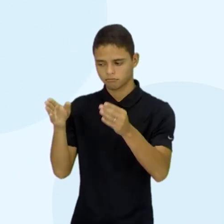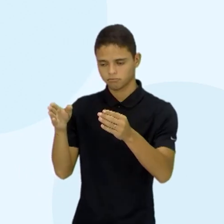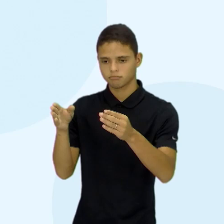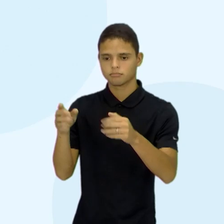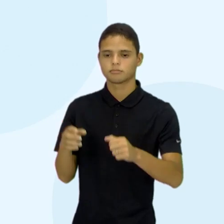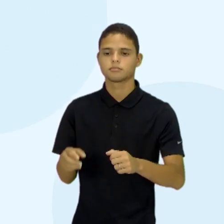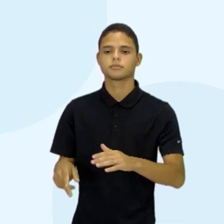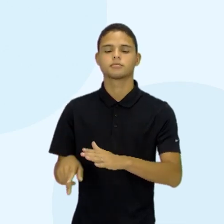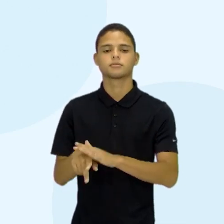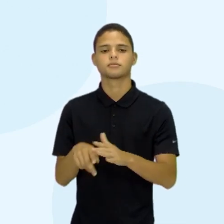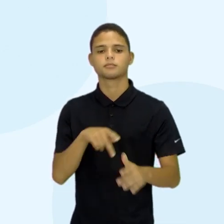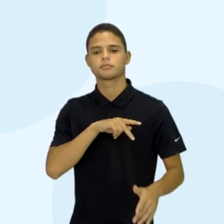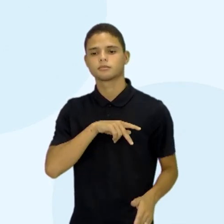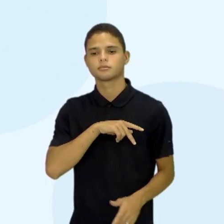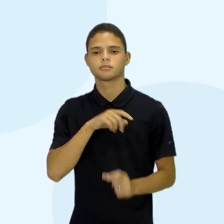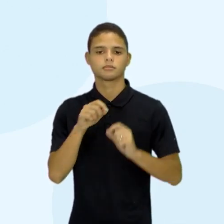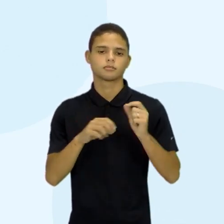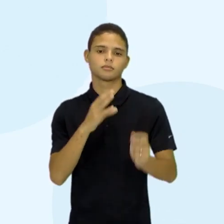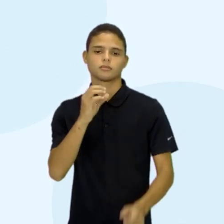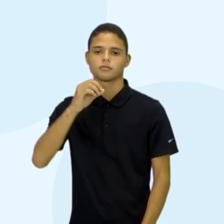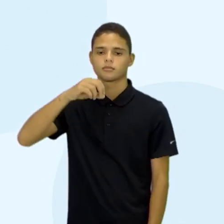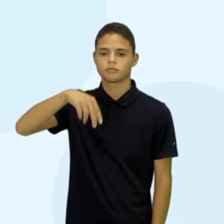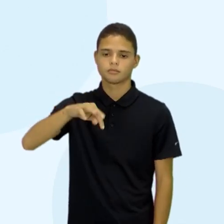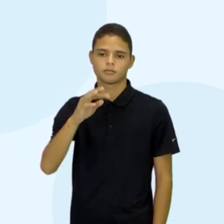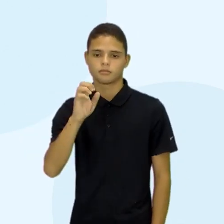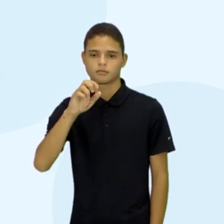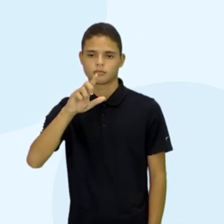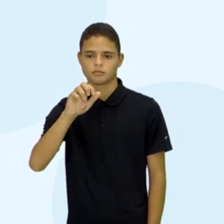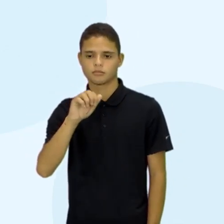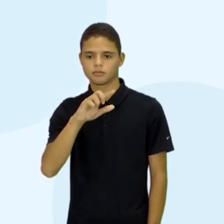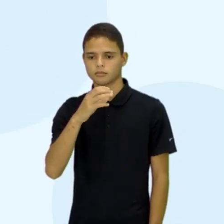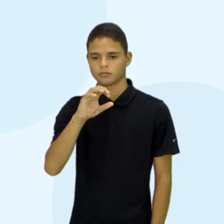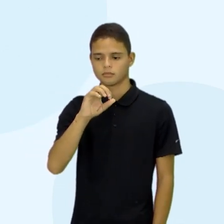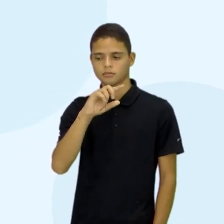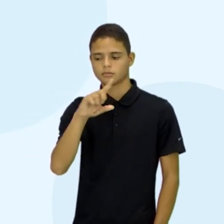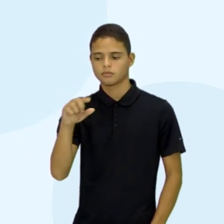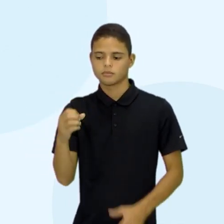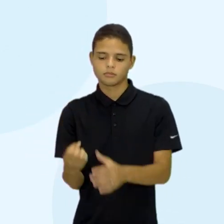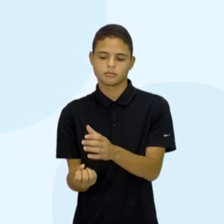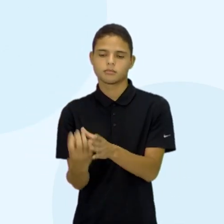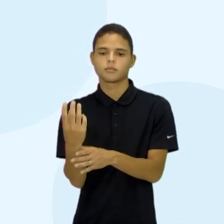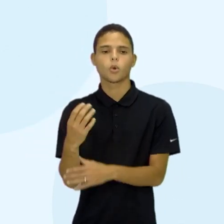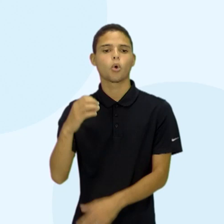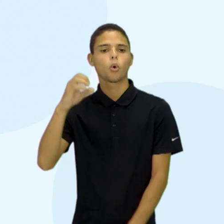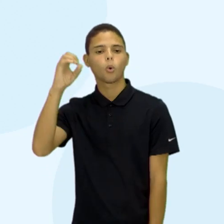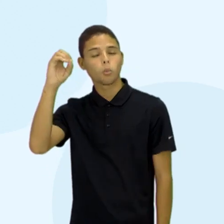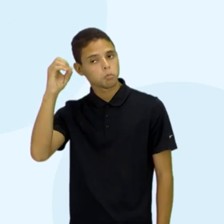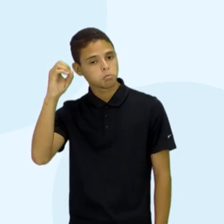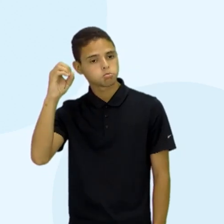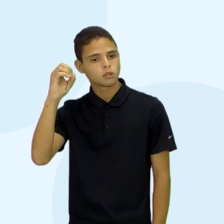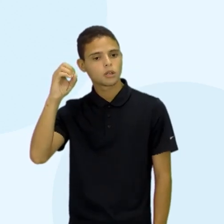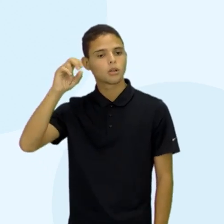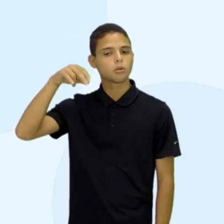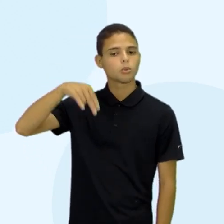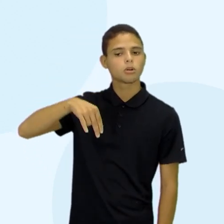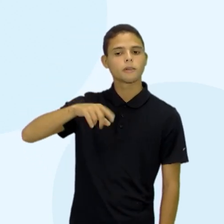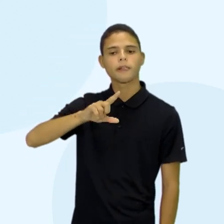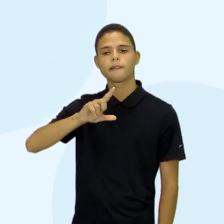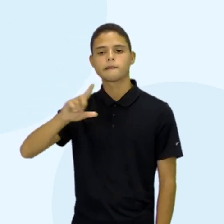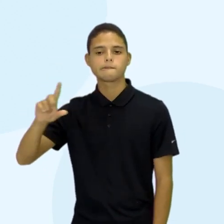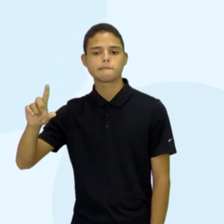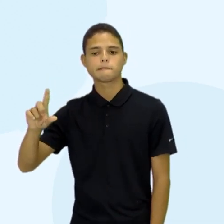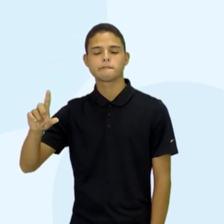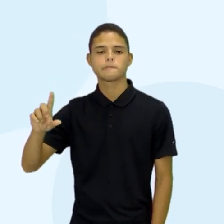as as constelações nascem seria oeste norte ou